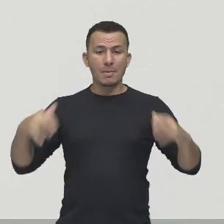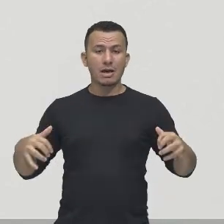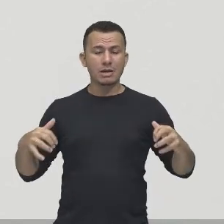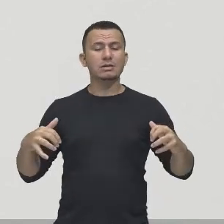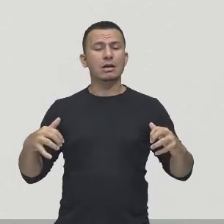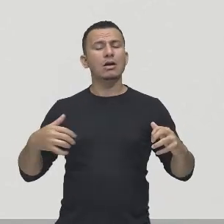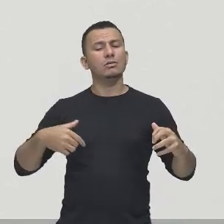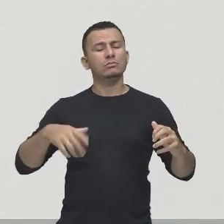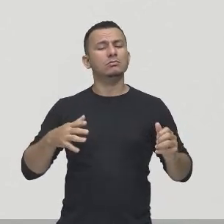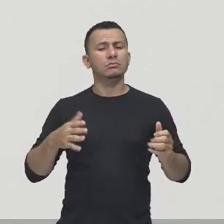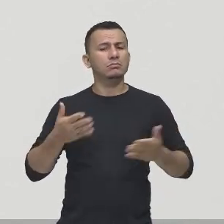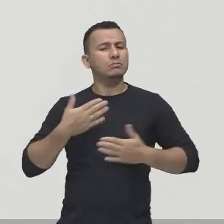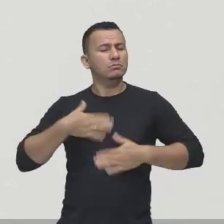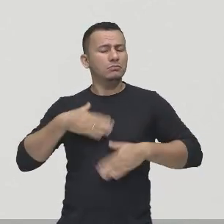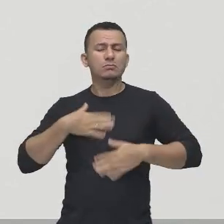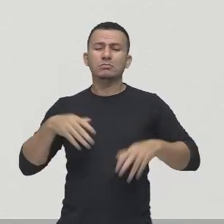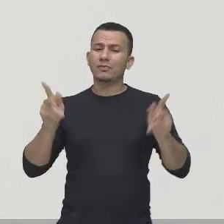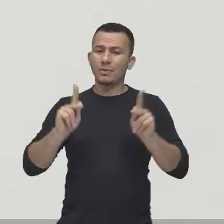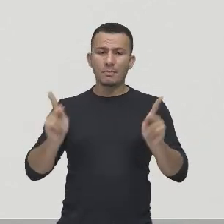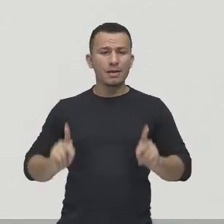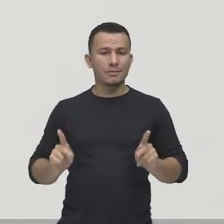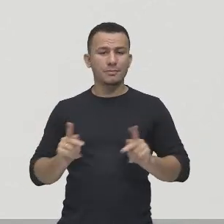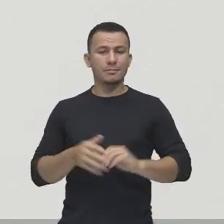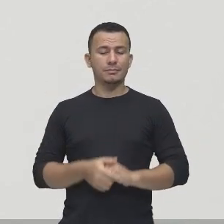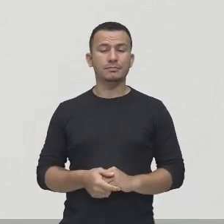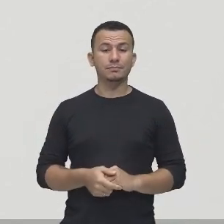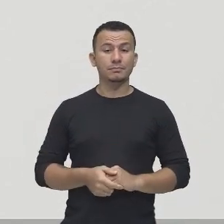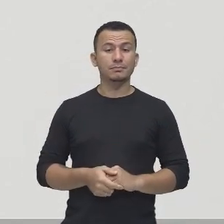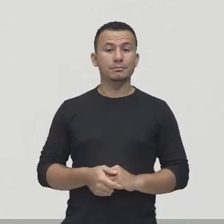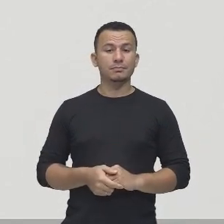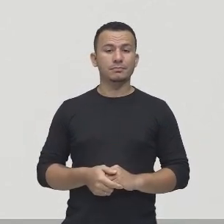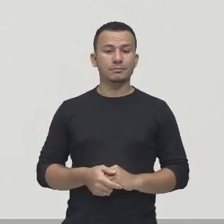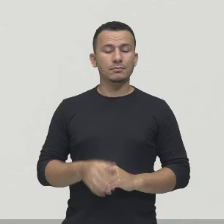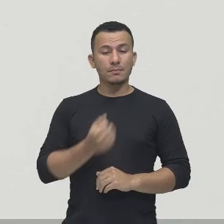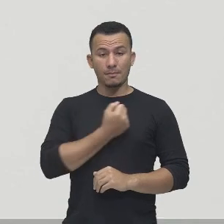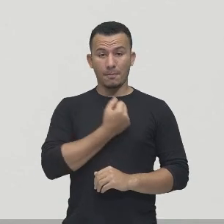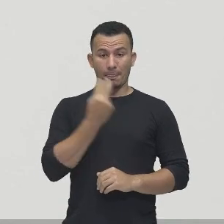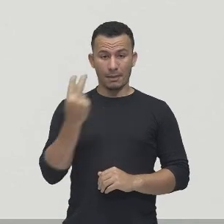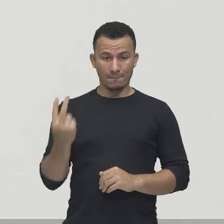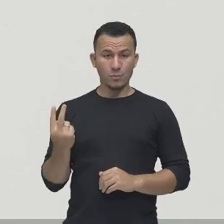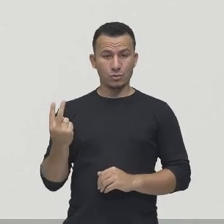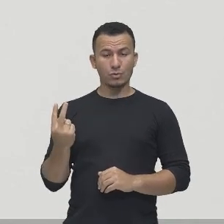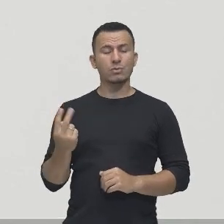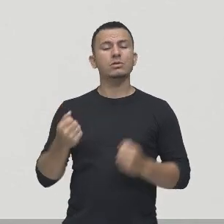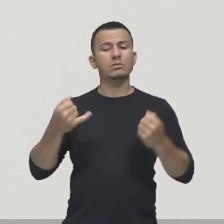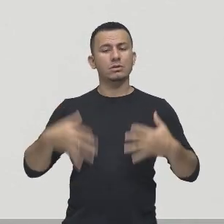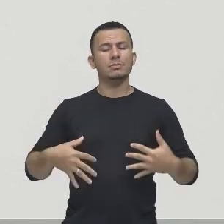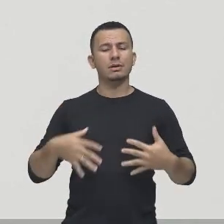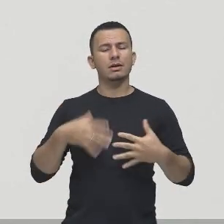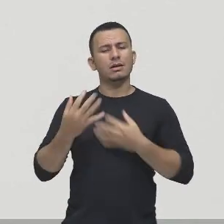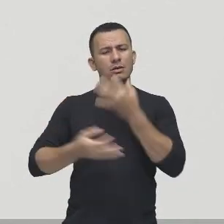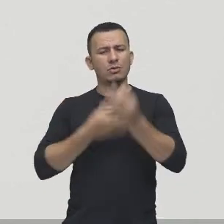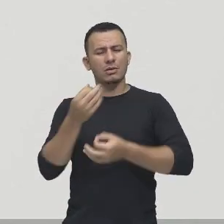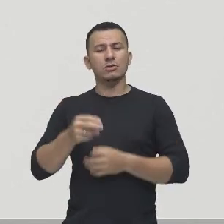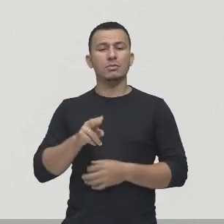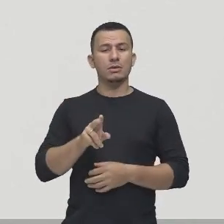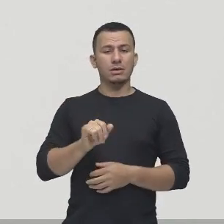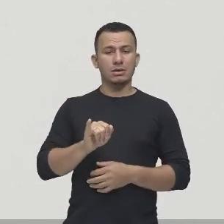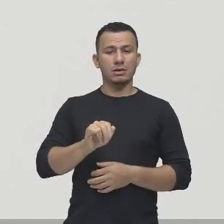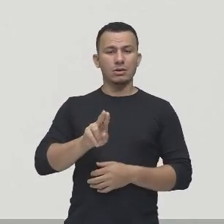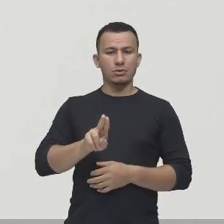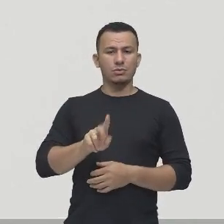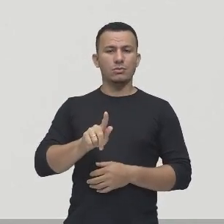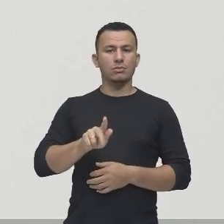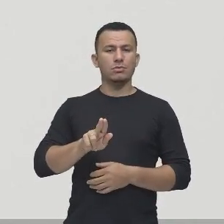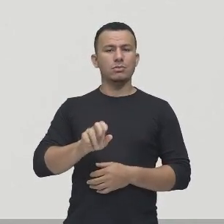acontecido de maneira tão tranquila por lá, né? A segunda questão, pessoal, era para você comentar sobre a Iugoslávia, a